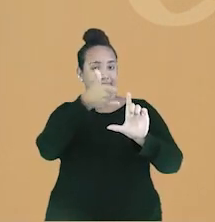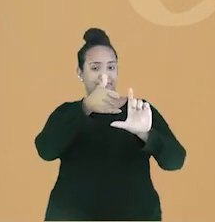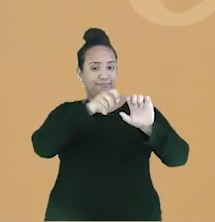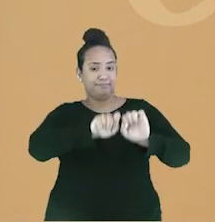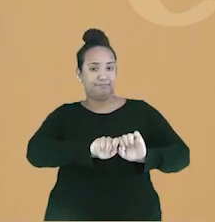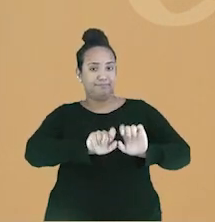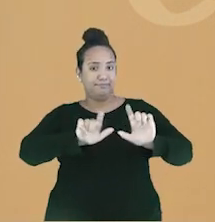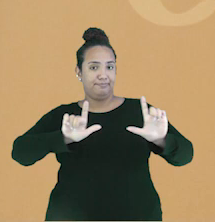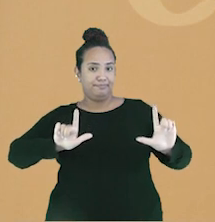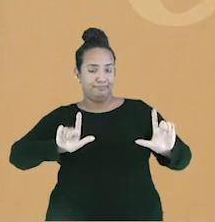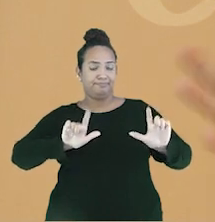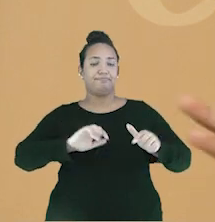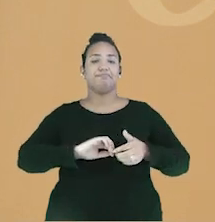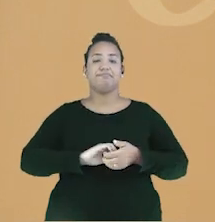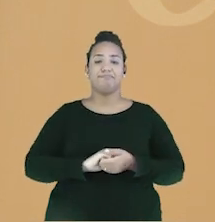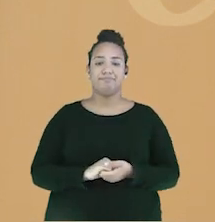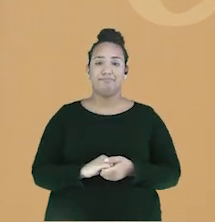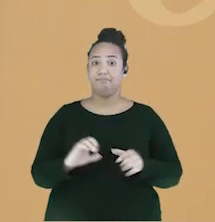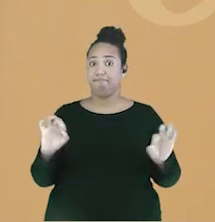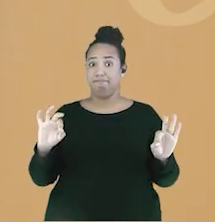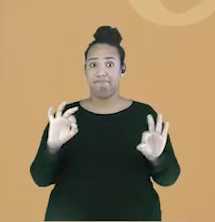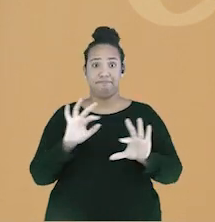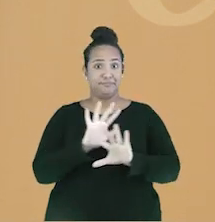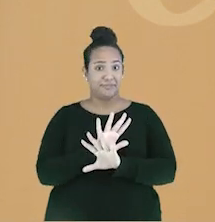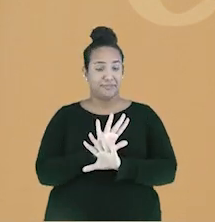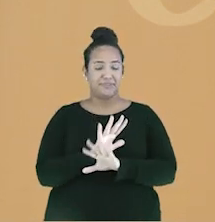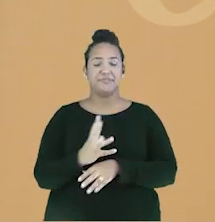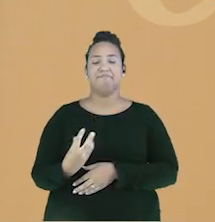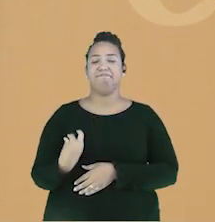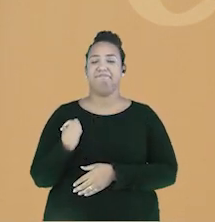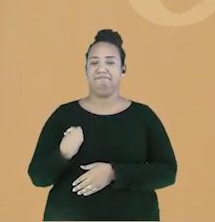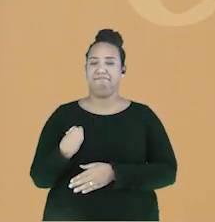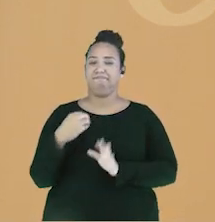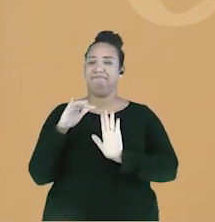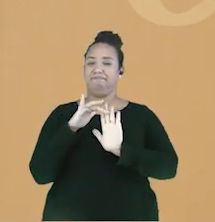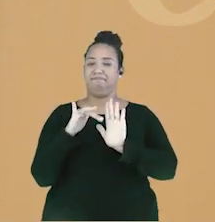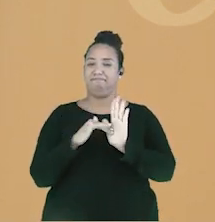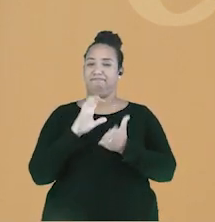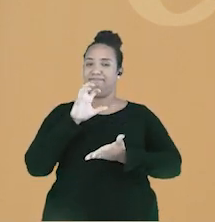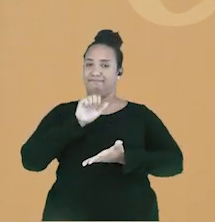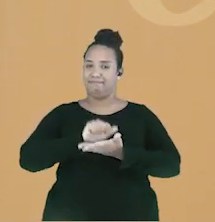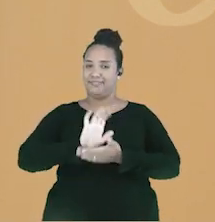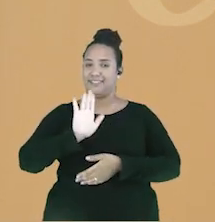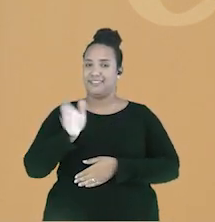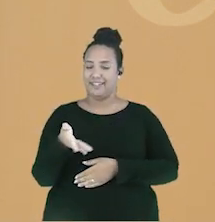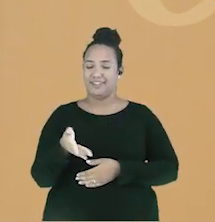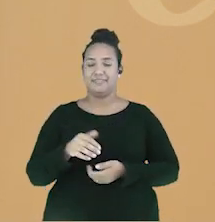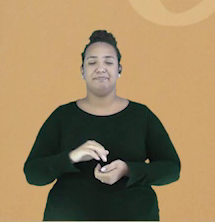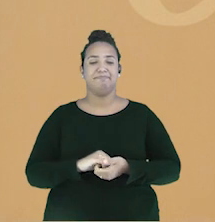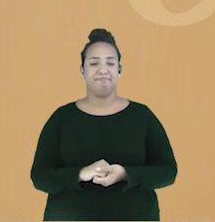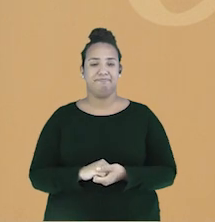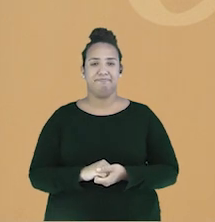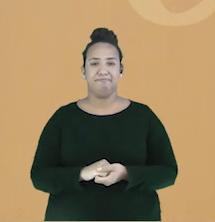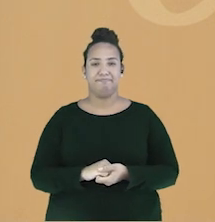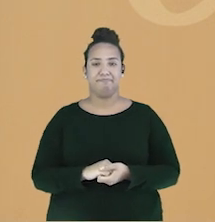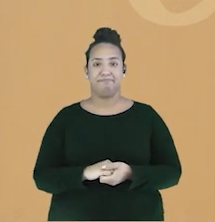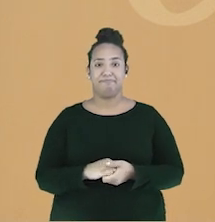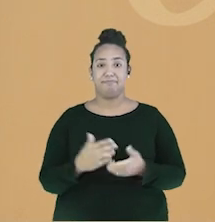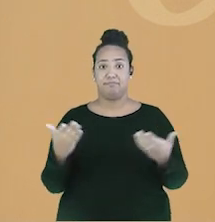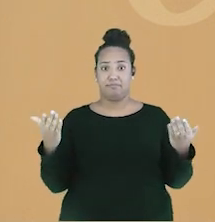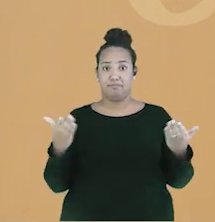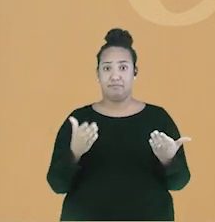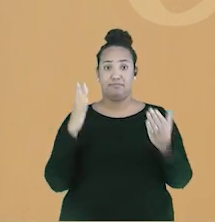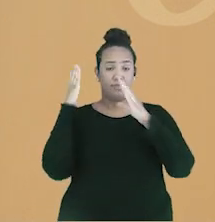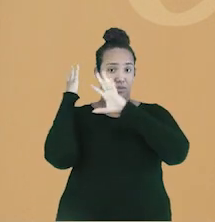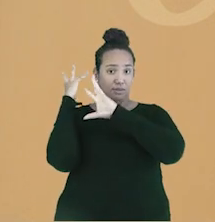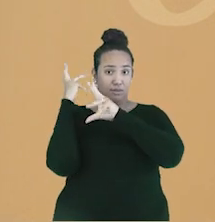Code aqui na tela. E pronto, sua participação será registrada. Vamos recapitular